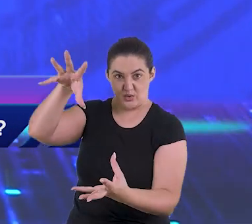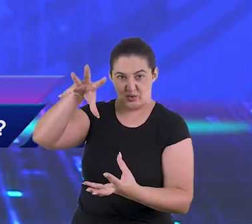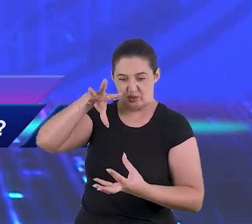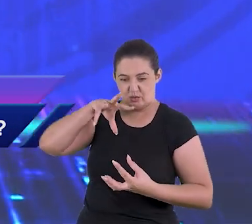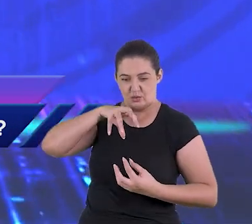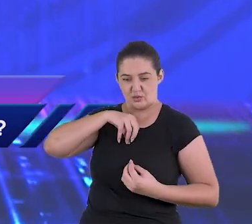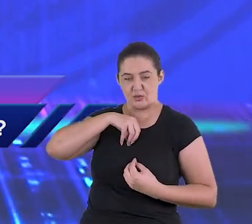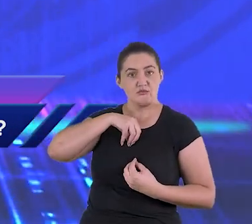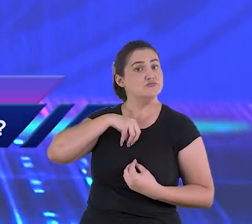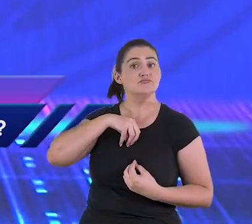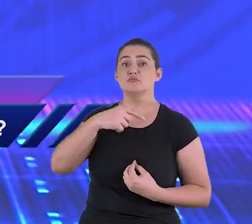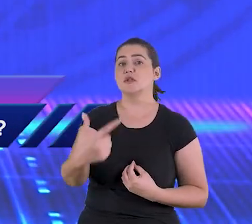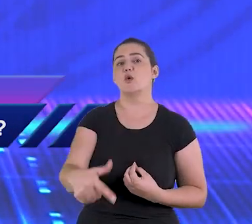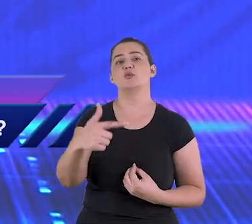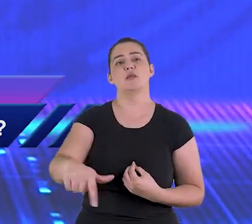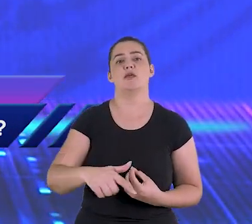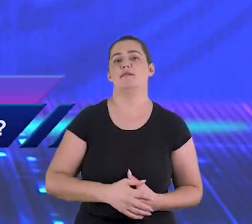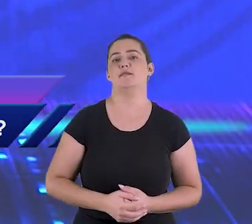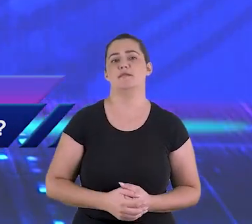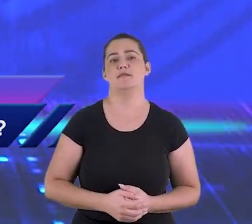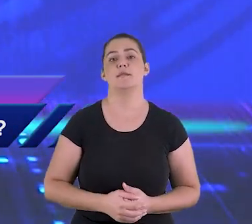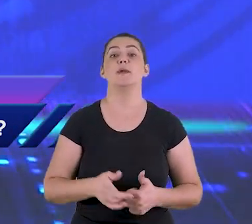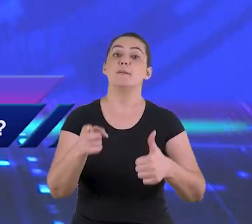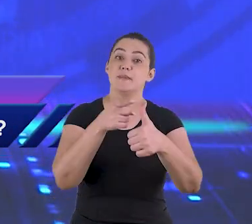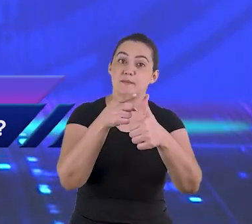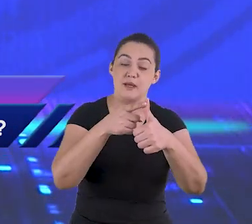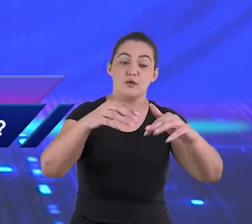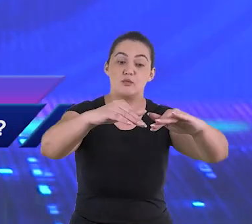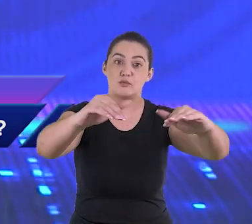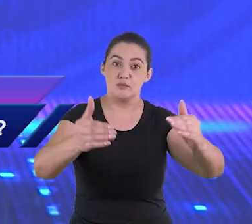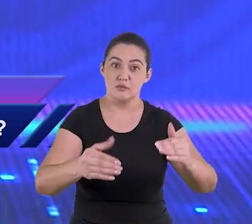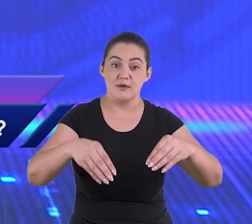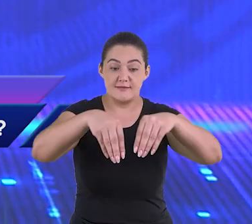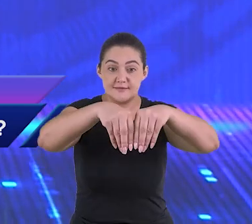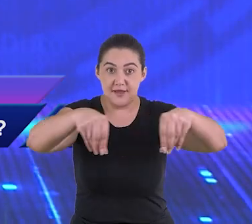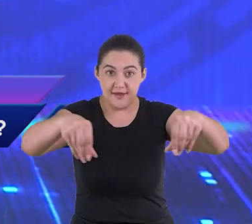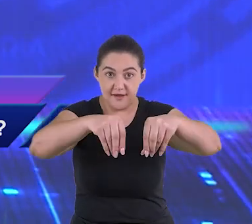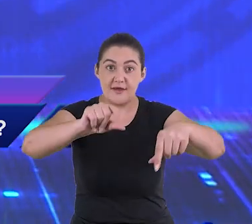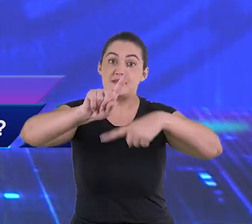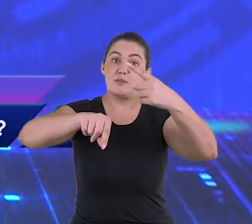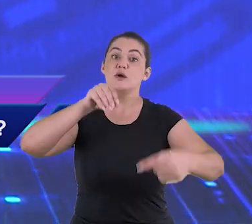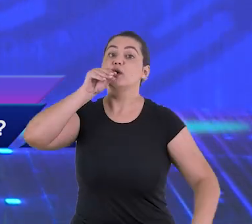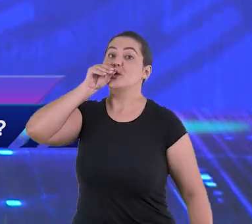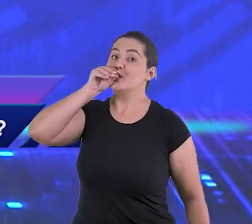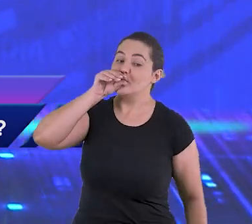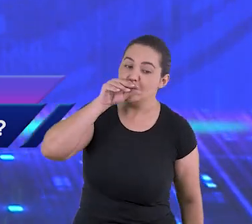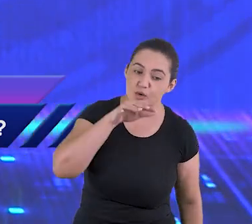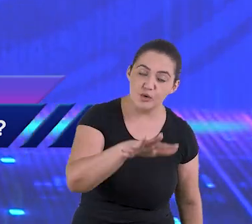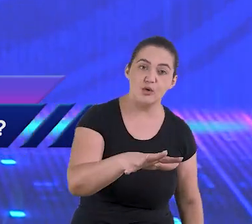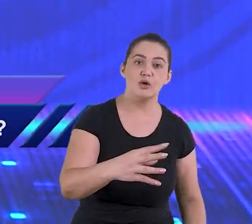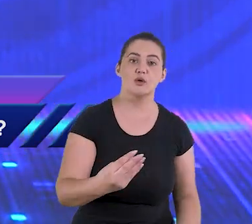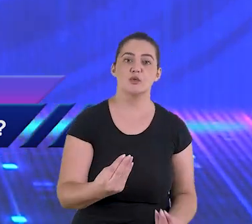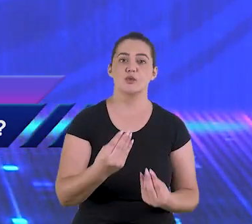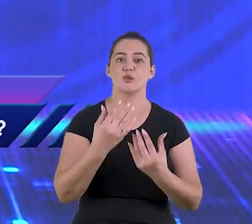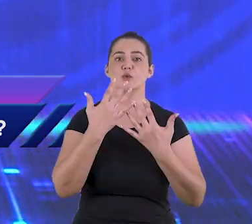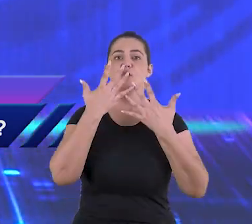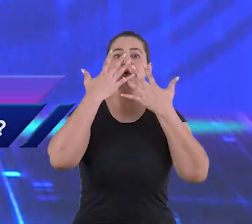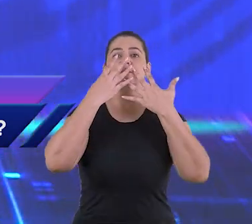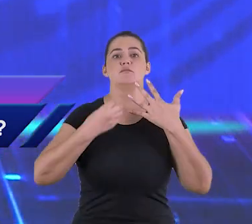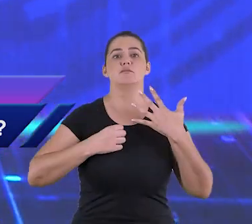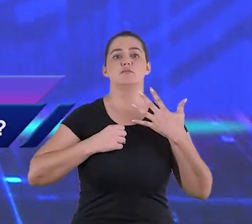Bíblia, nós entendemos que não existe uma alma fora do corpo, porque eu sou uma alma